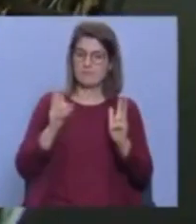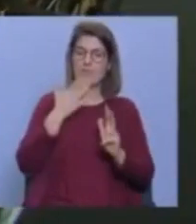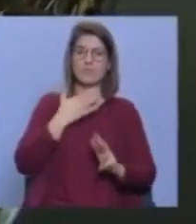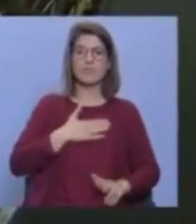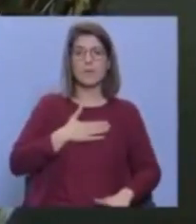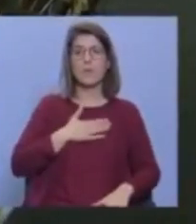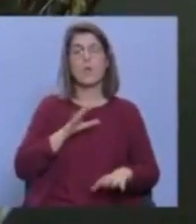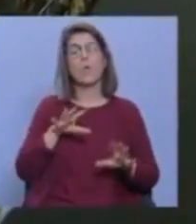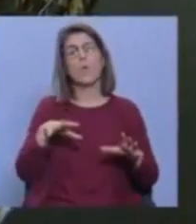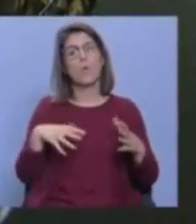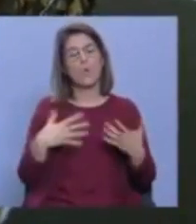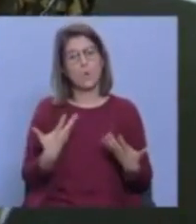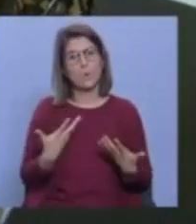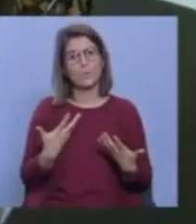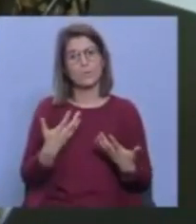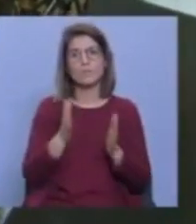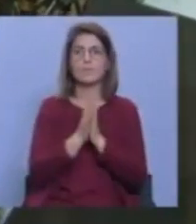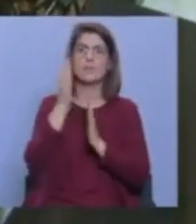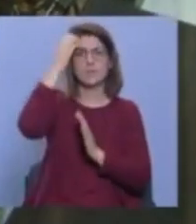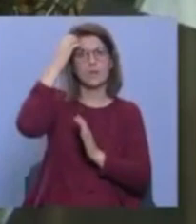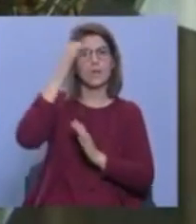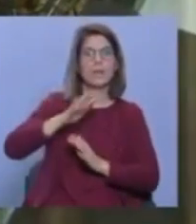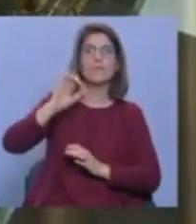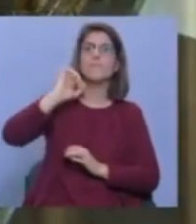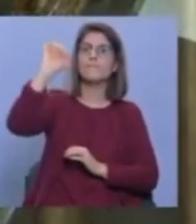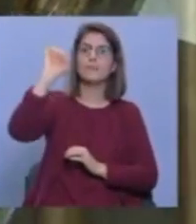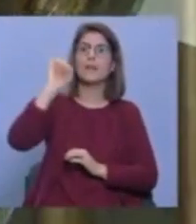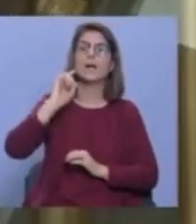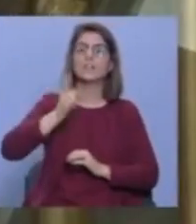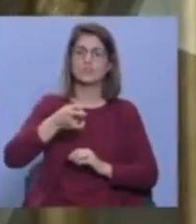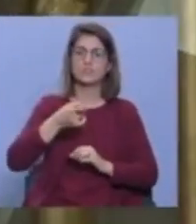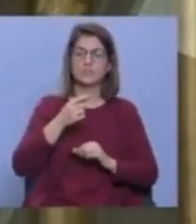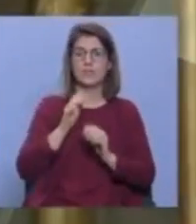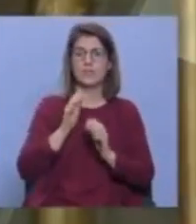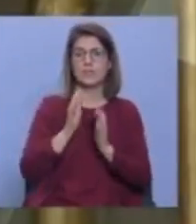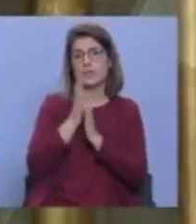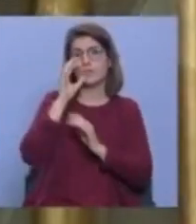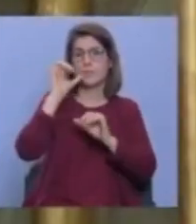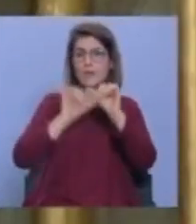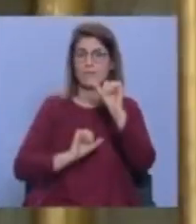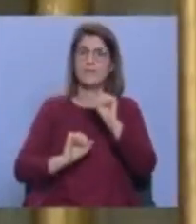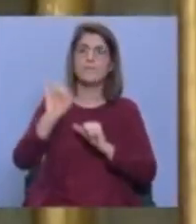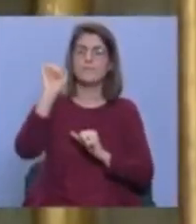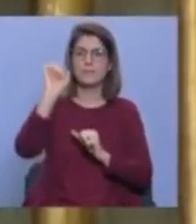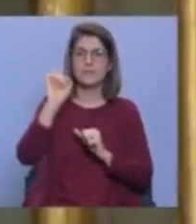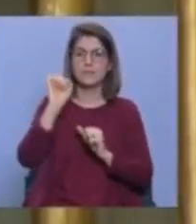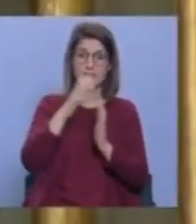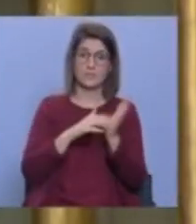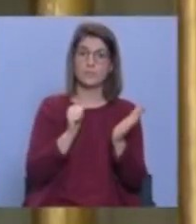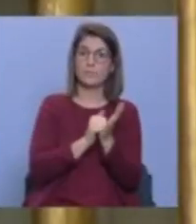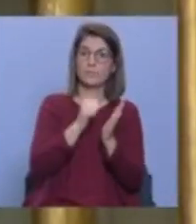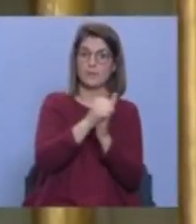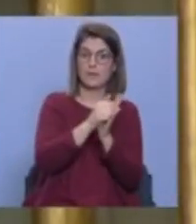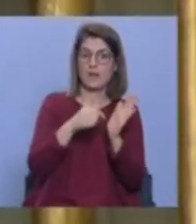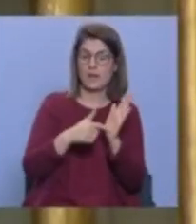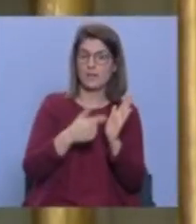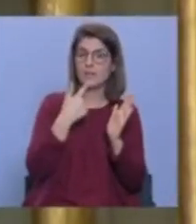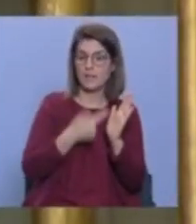Ou então, o Reino de Deus. E o Reino de Deus não é mais do que a Palavra de Deus. O próprio Evangelho torna-me